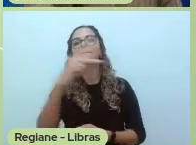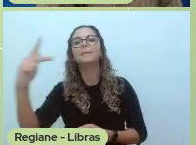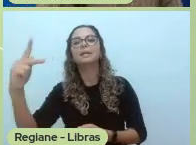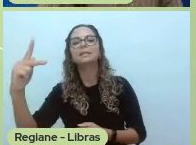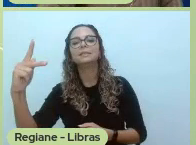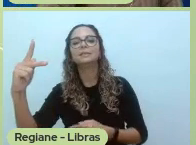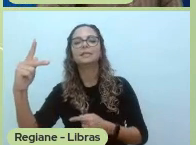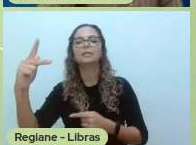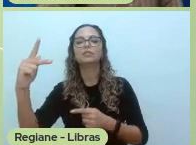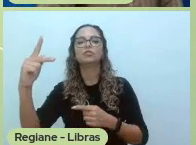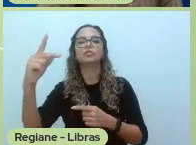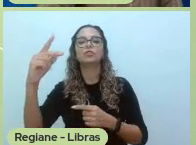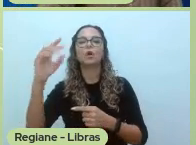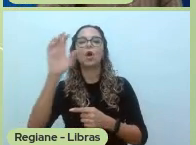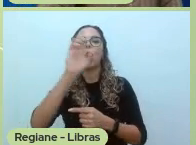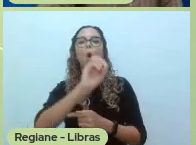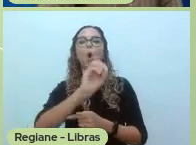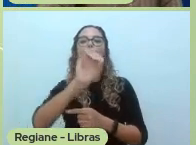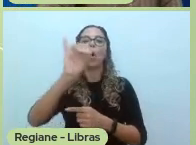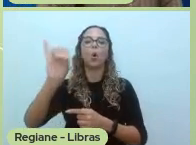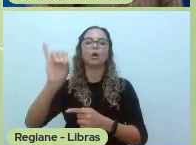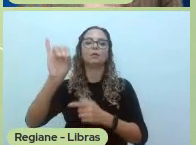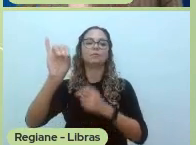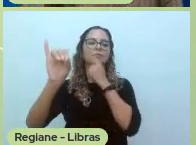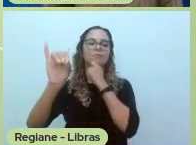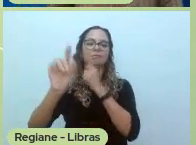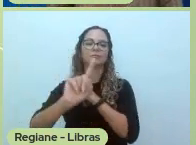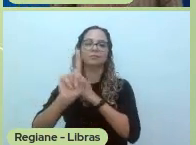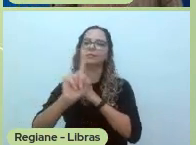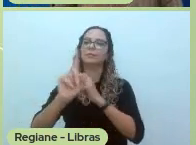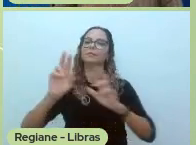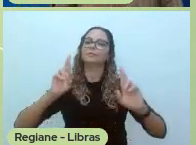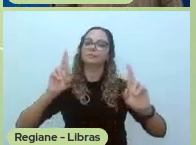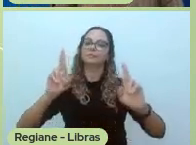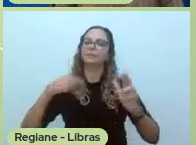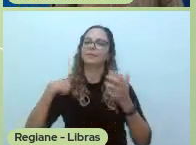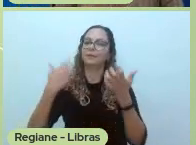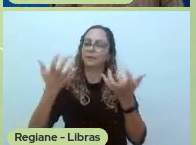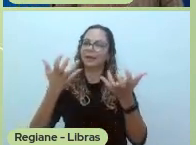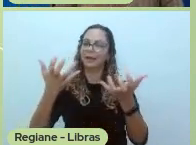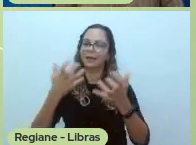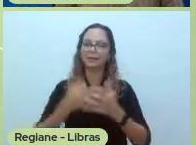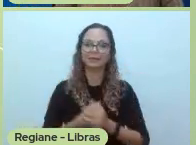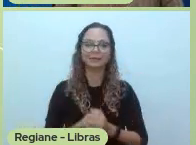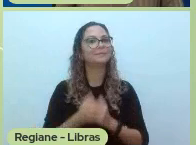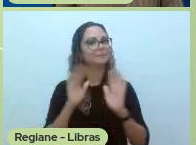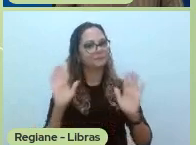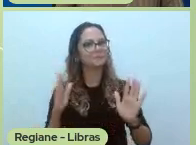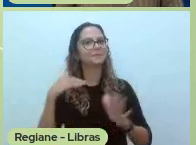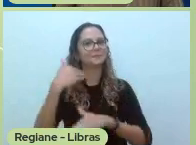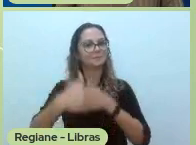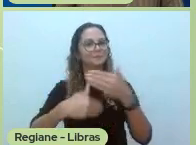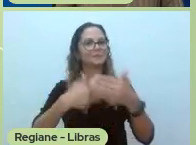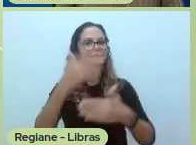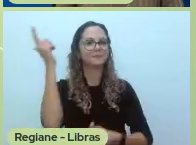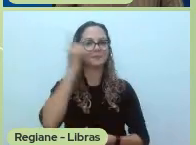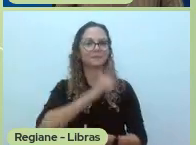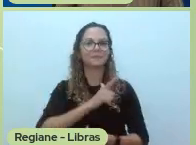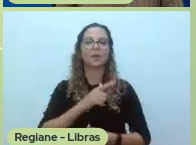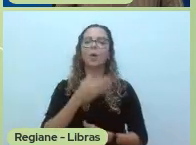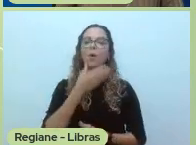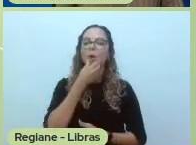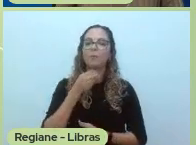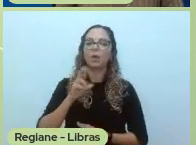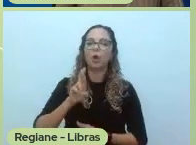no comando da Oi. Quem sabe um dia acontecerá, A gente mas chega, acho que a gente sou está eu que estou perto, falando, hein? tá? A gente chega Você lá, mas está olha, o queima. Rodrigo está fazendo um trabalho incrível,